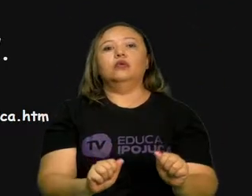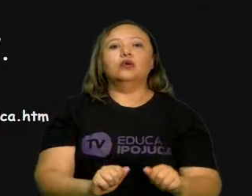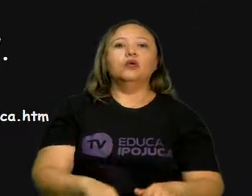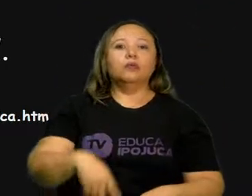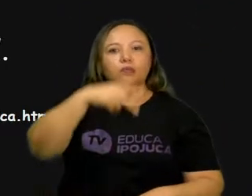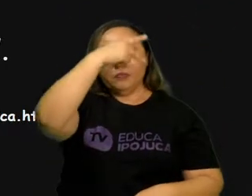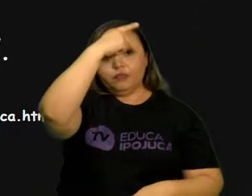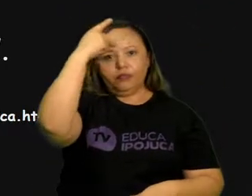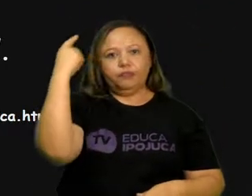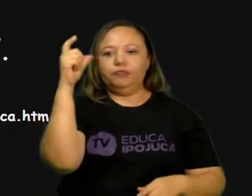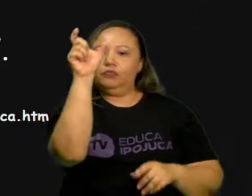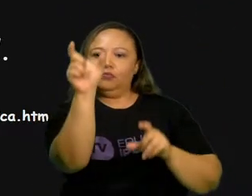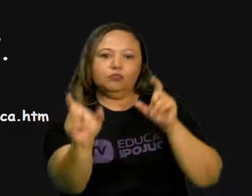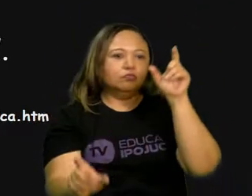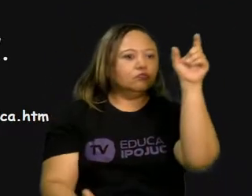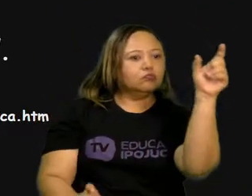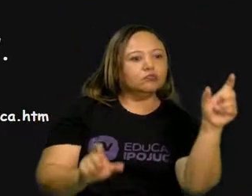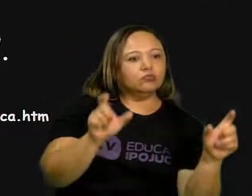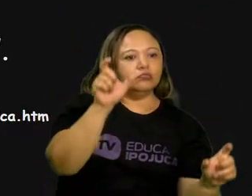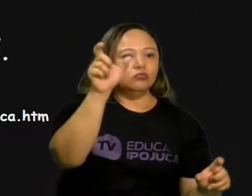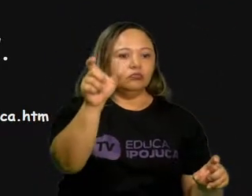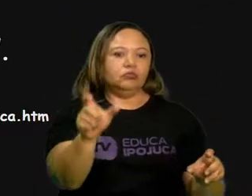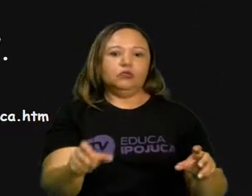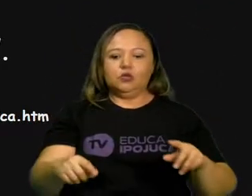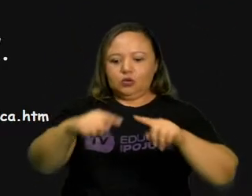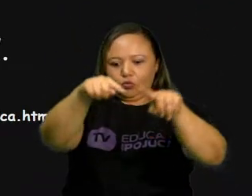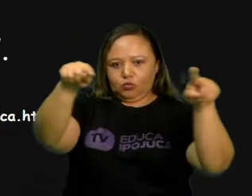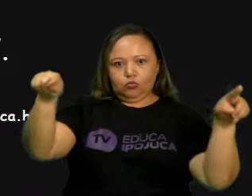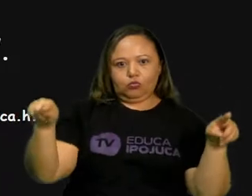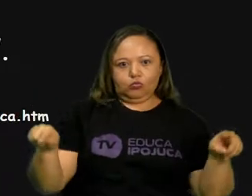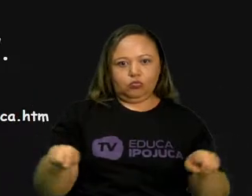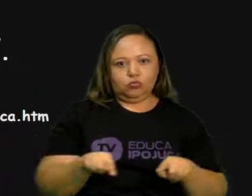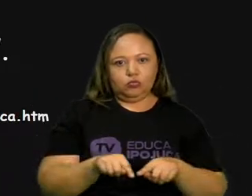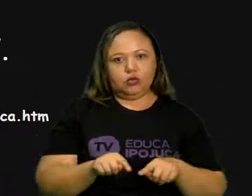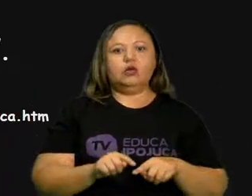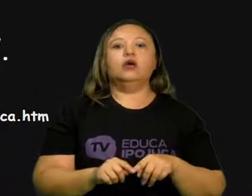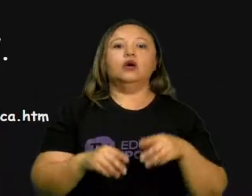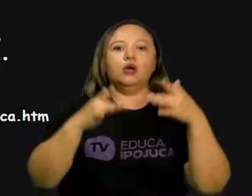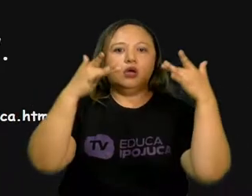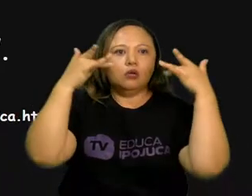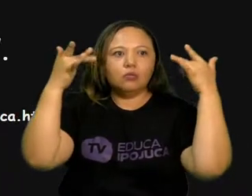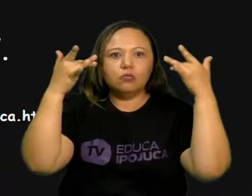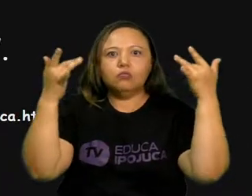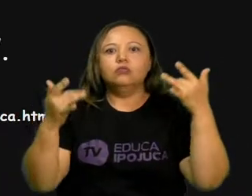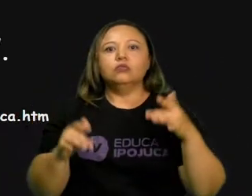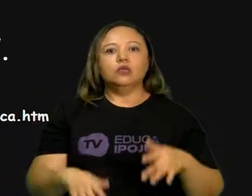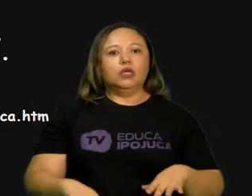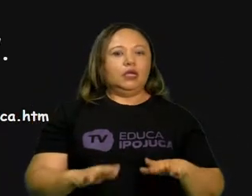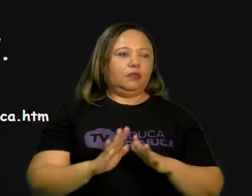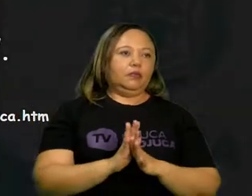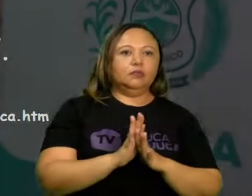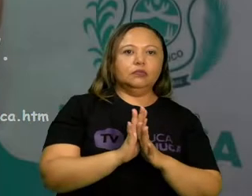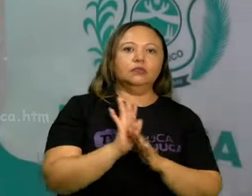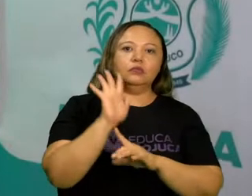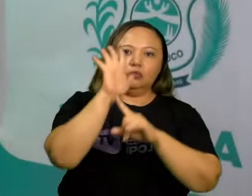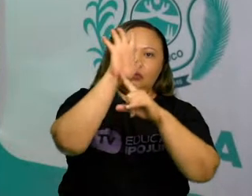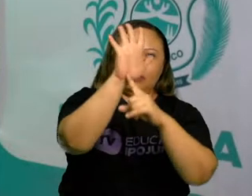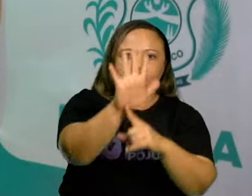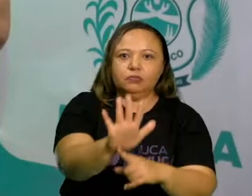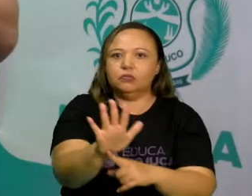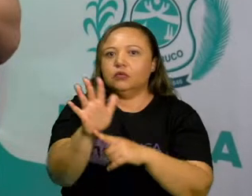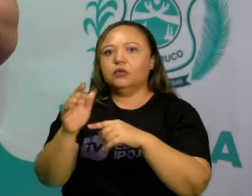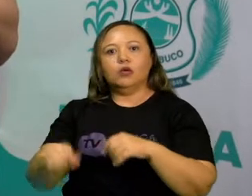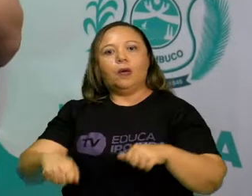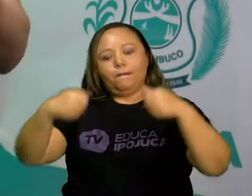ou lugar né destinado a um espetáculo uma apresentação então isso pode ser na